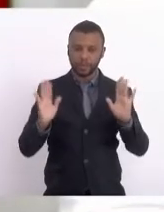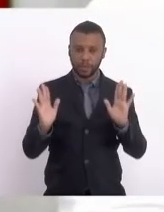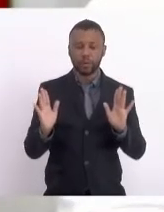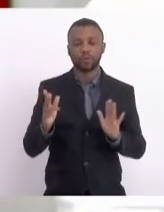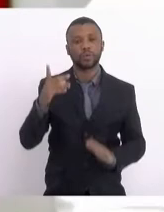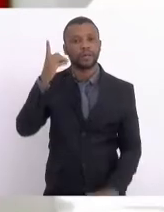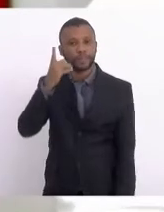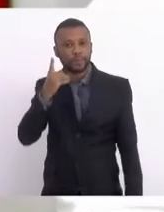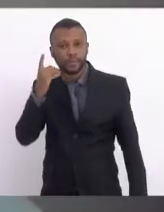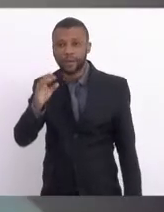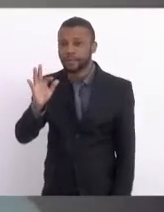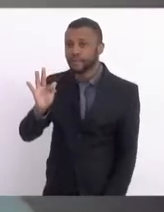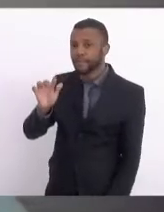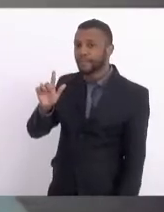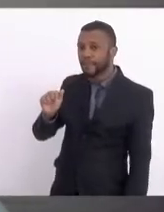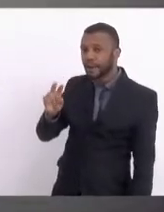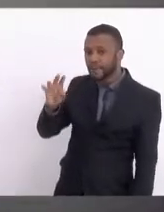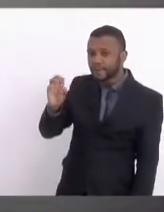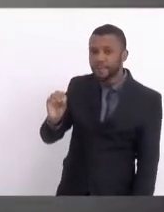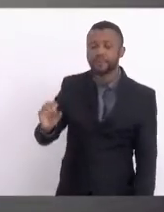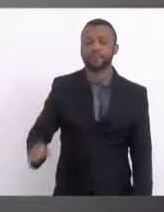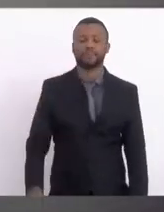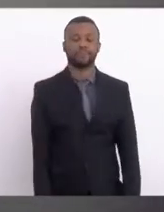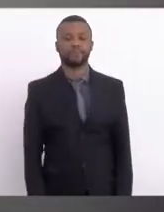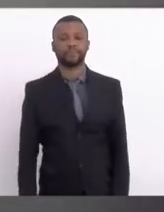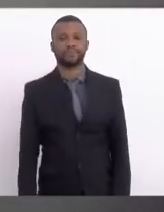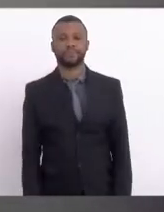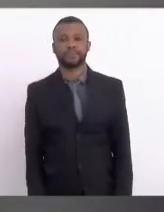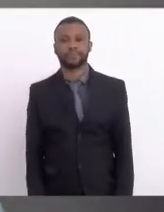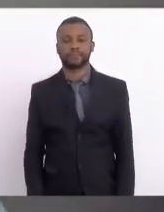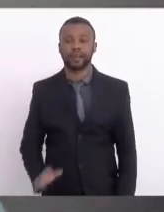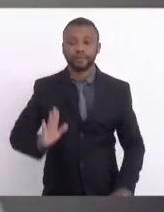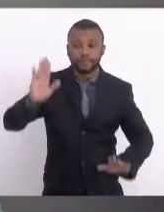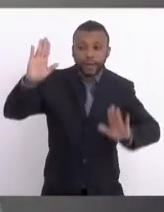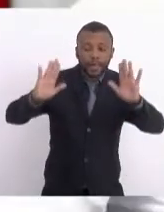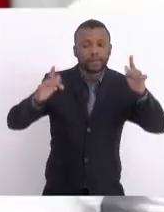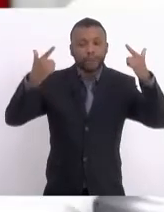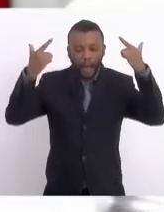Flávio Serafini. Mais alguma abstenção?